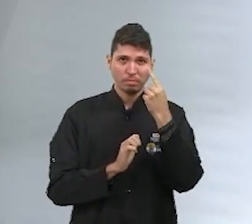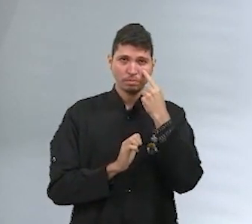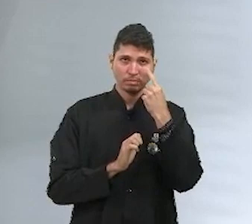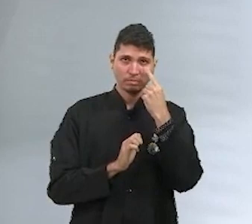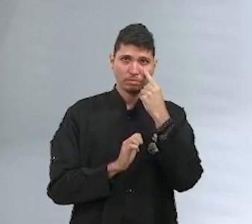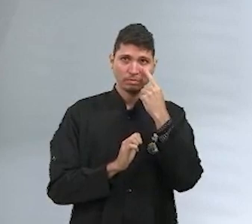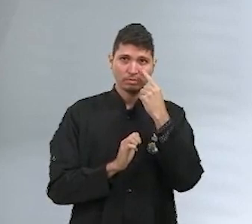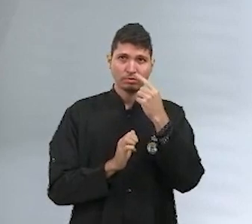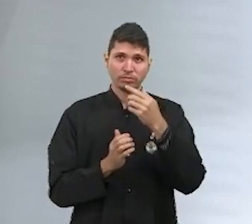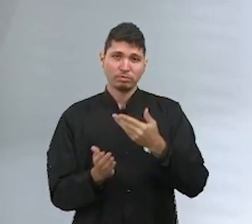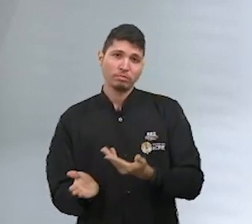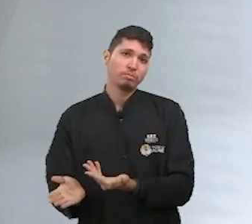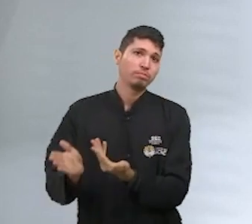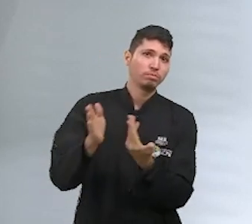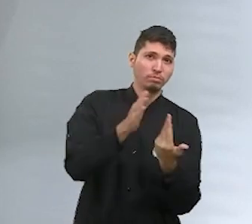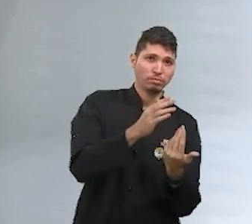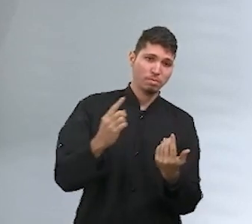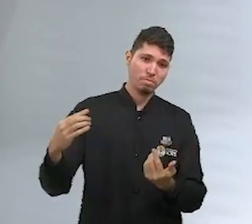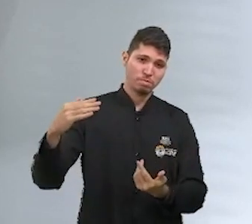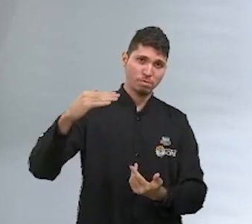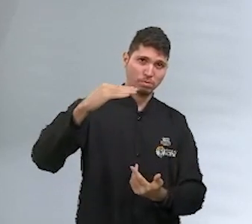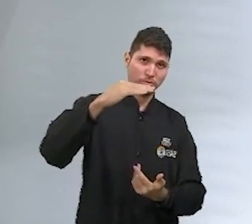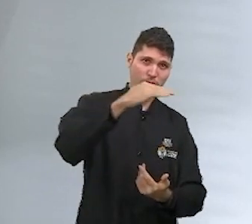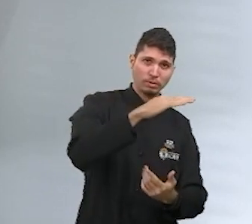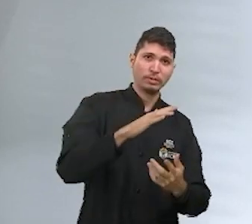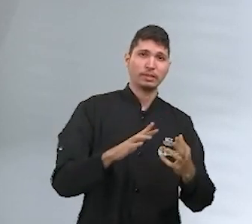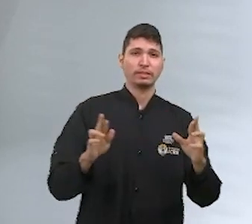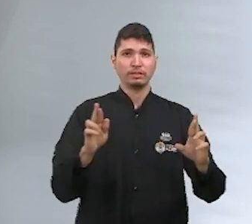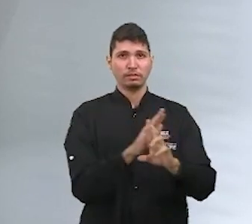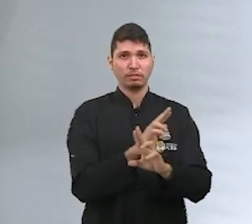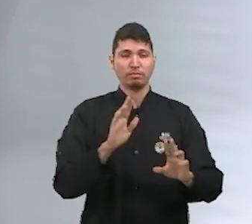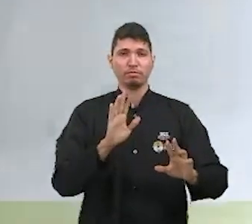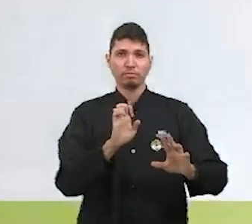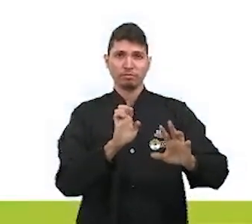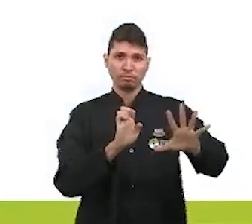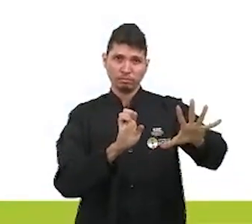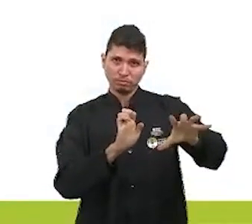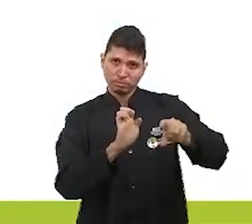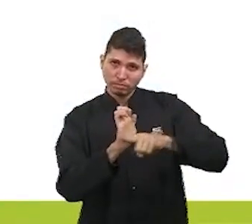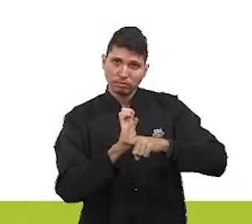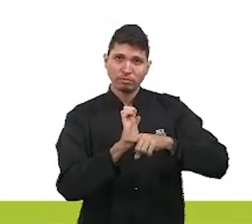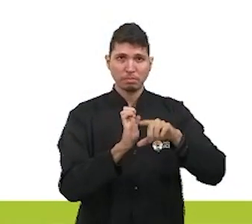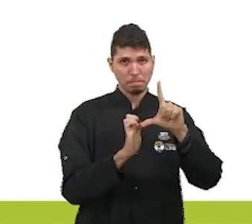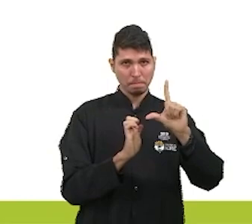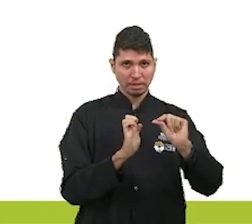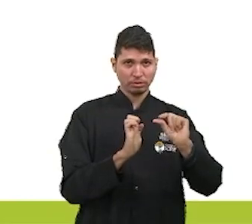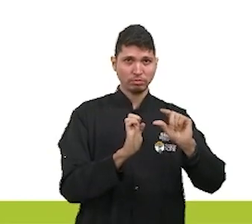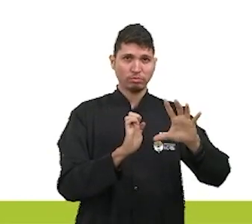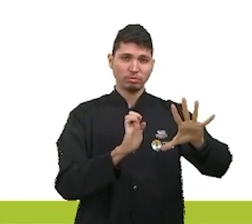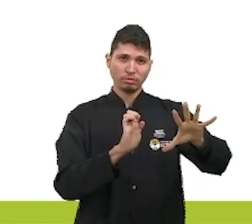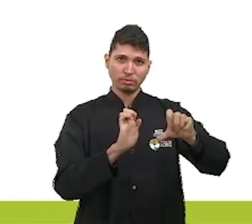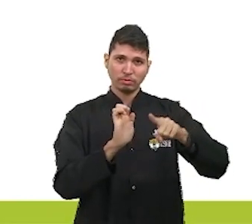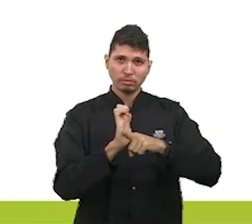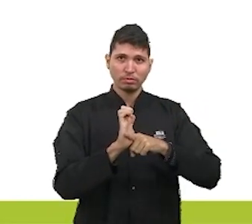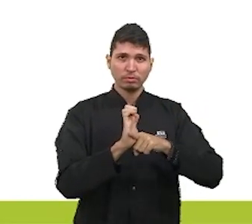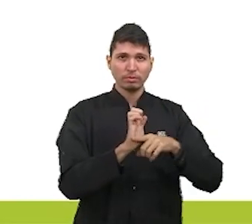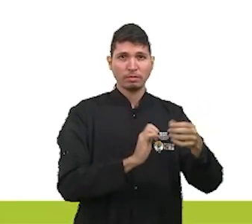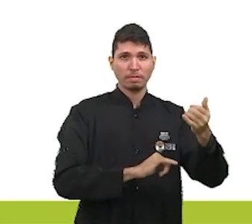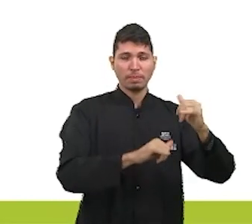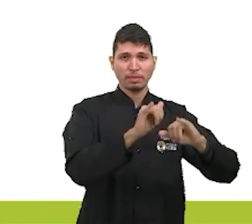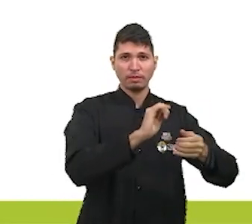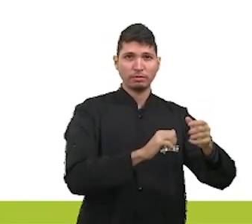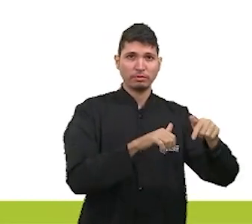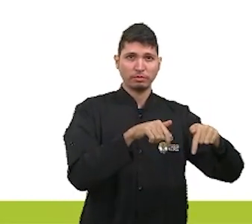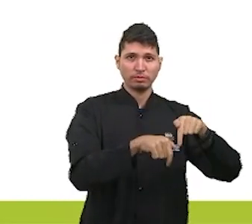lado oposto da tabela em relação à eletronegatividade, o elemento menos eletronegativo, ele é o elemento